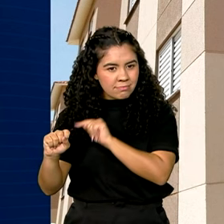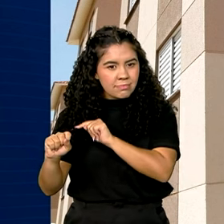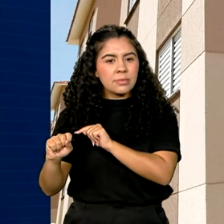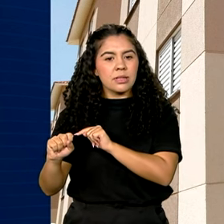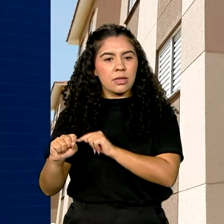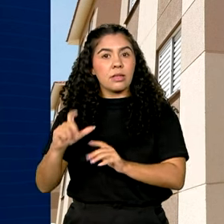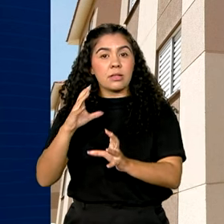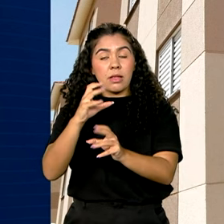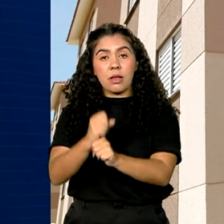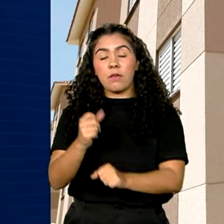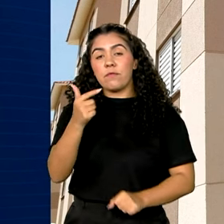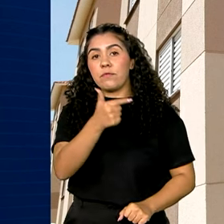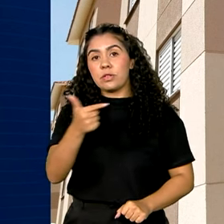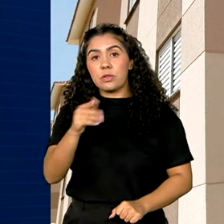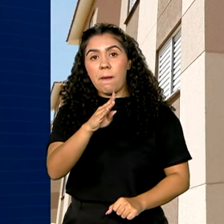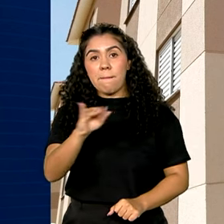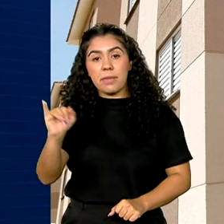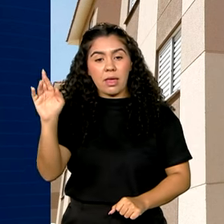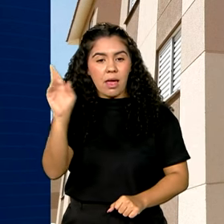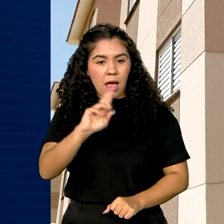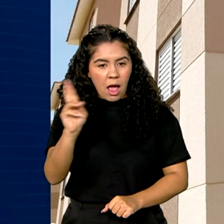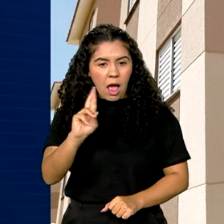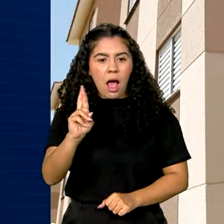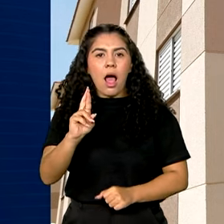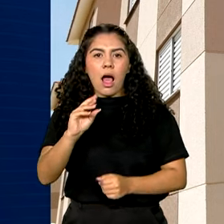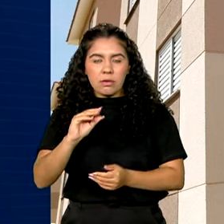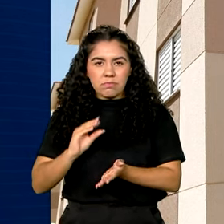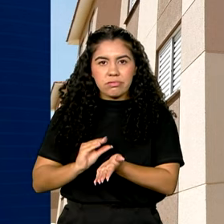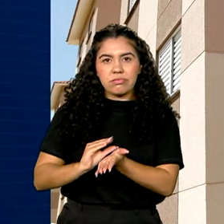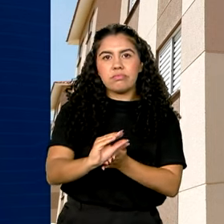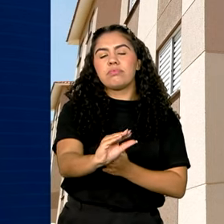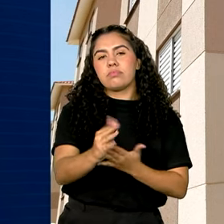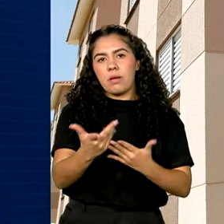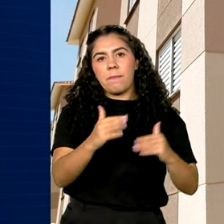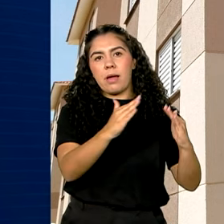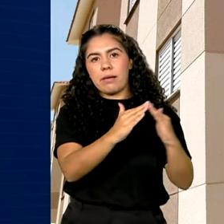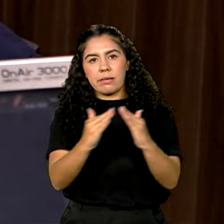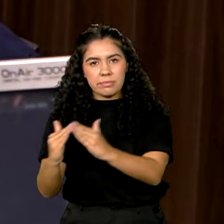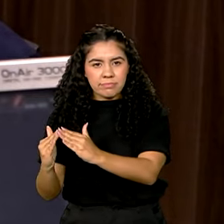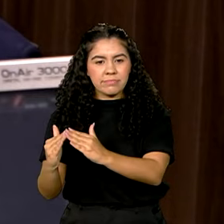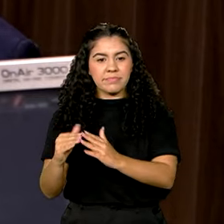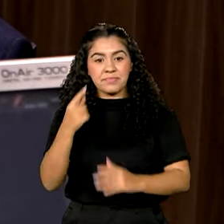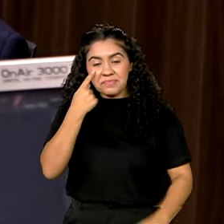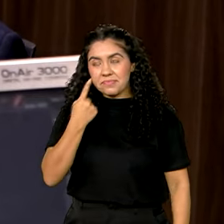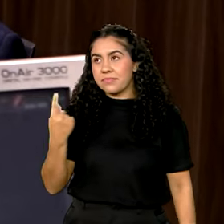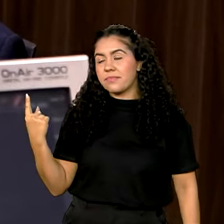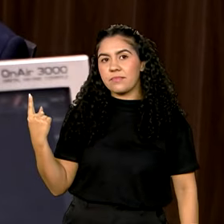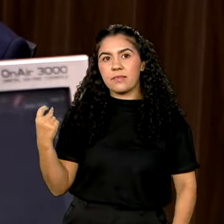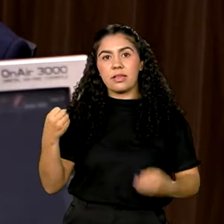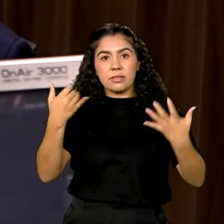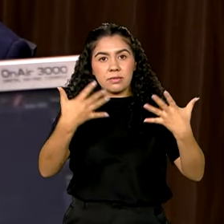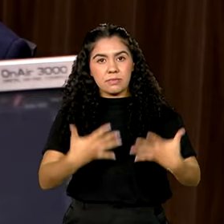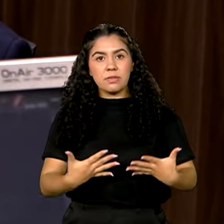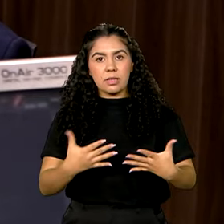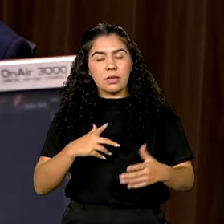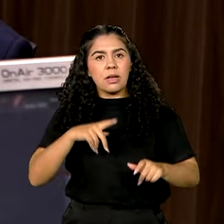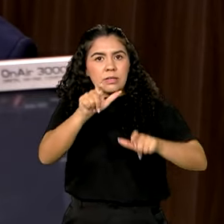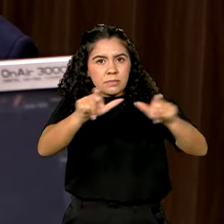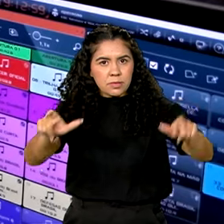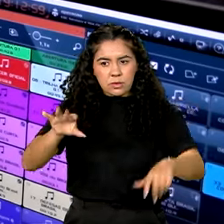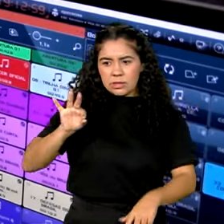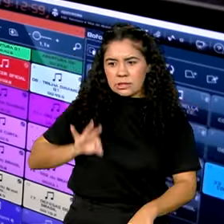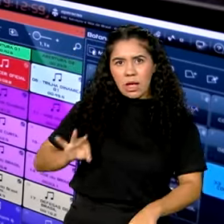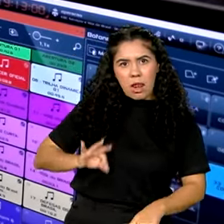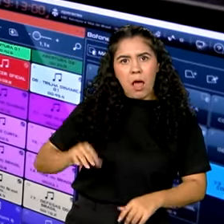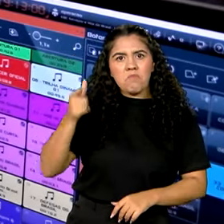R2 bilhões deais para financiar moradias populares o poder aquisitivo das pessoas estão aumentando